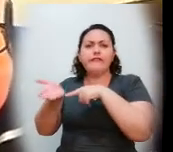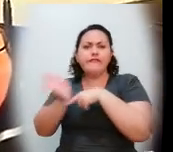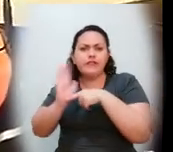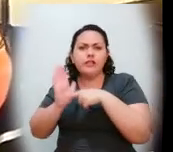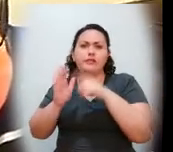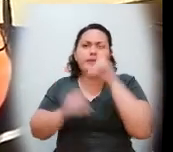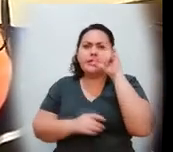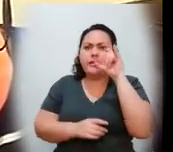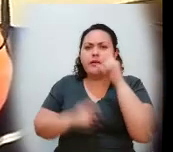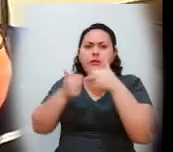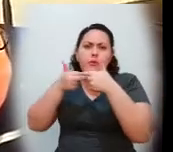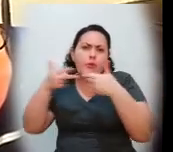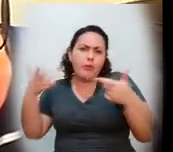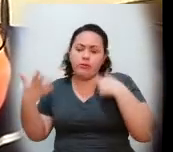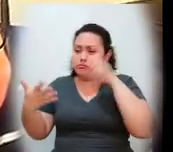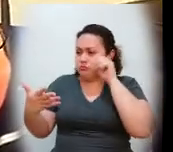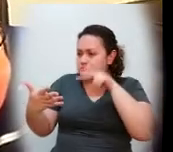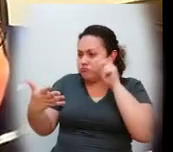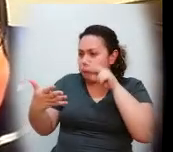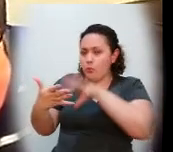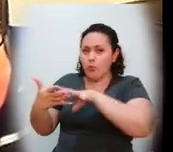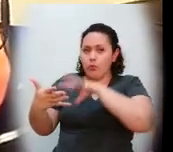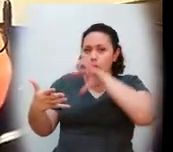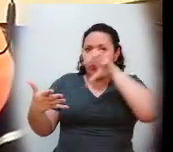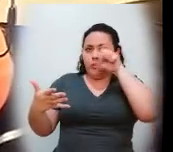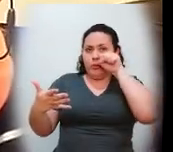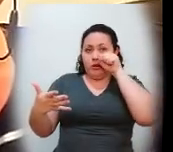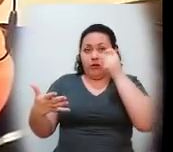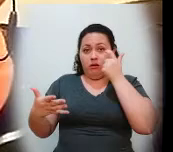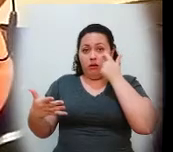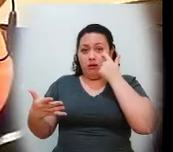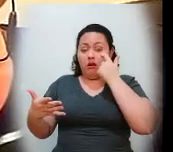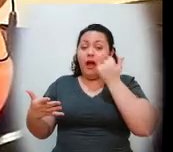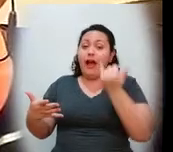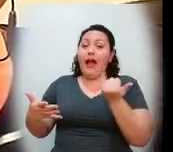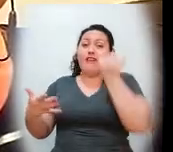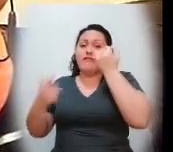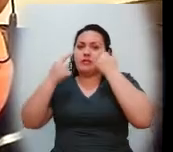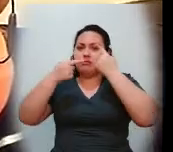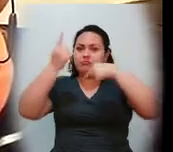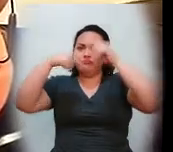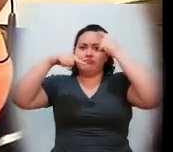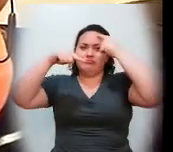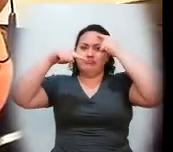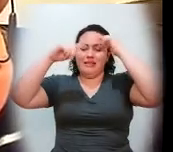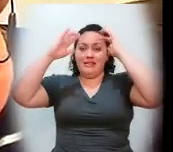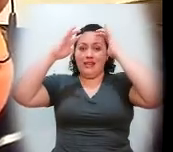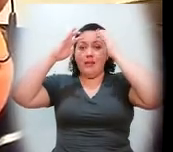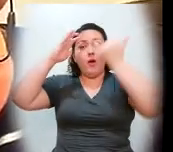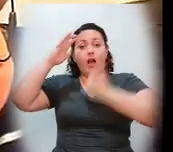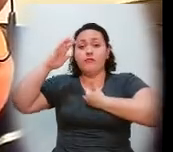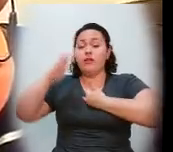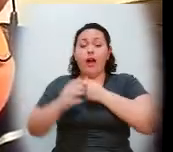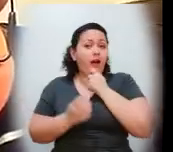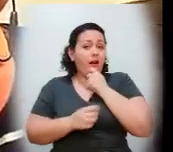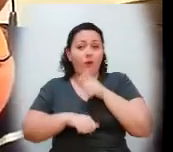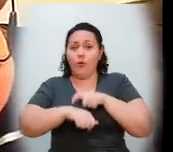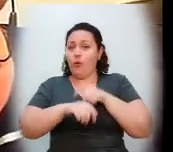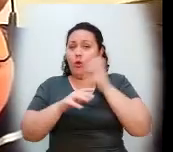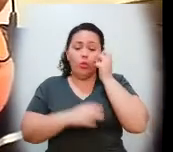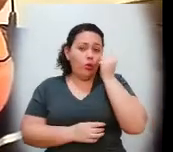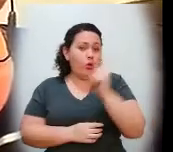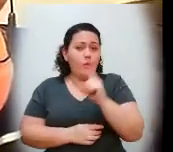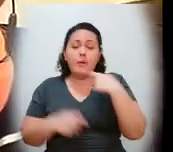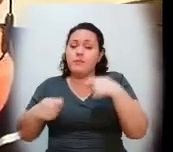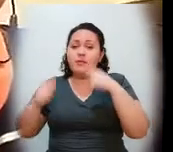olhando o feed Mexendo. do Instagram, né, vai acabar dando uma informação para o nosso cérebro de que não está na hora de dormir